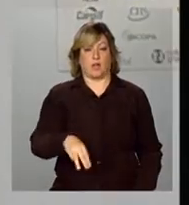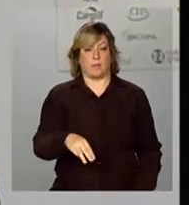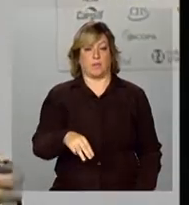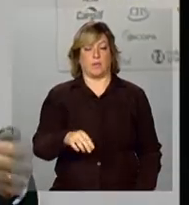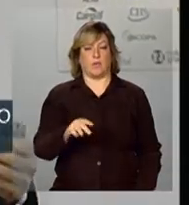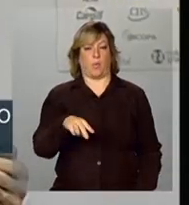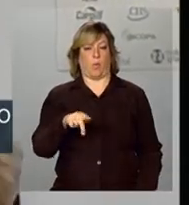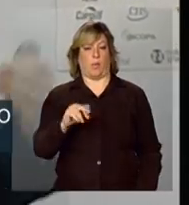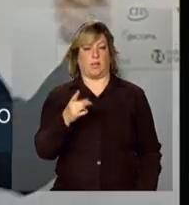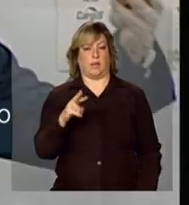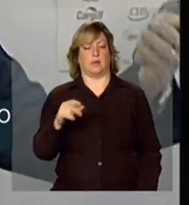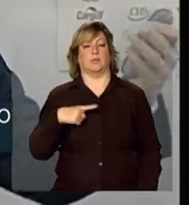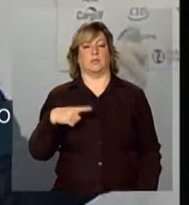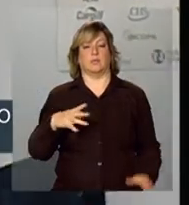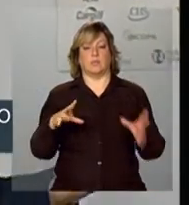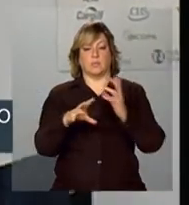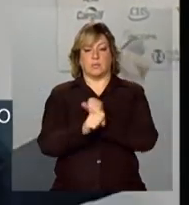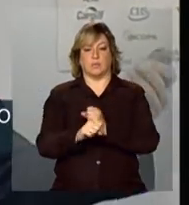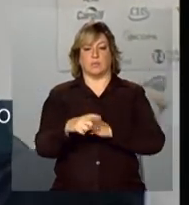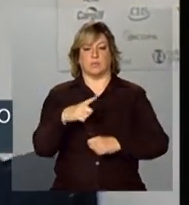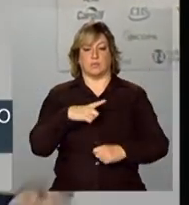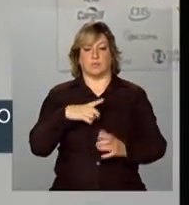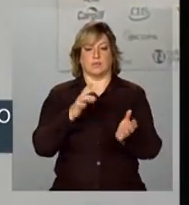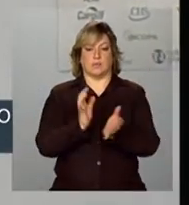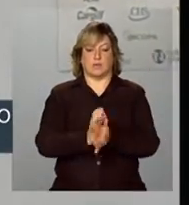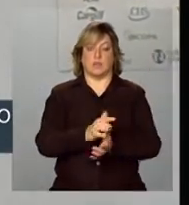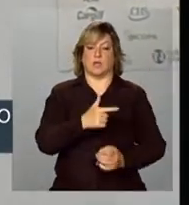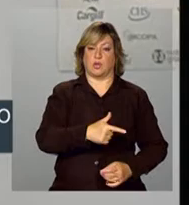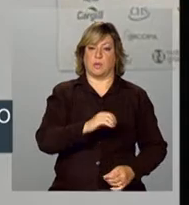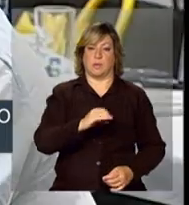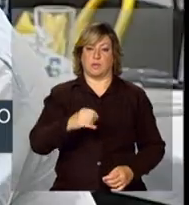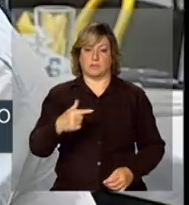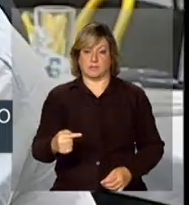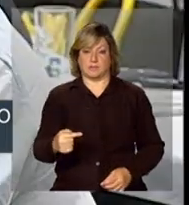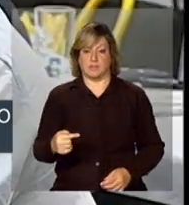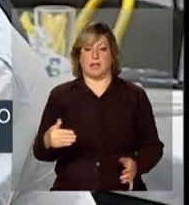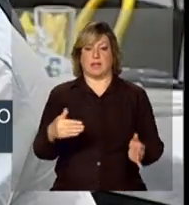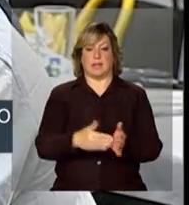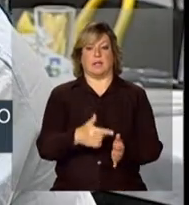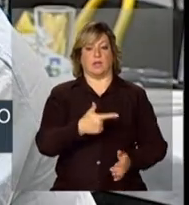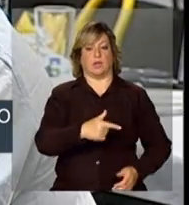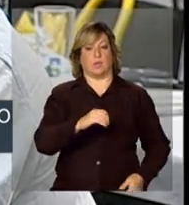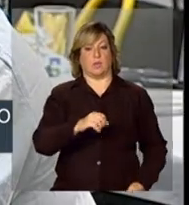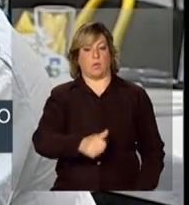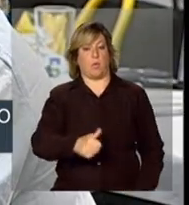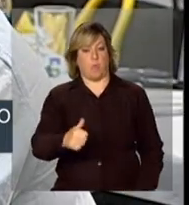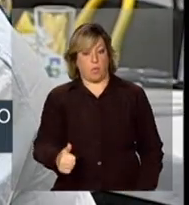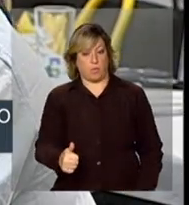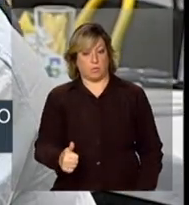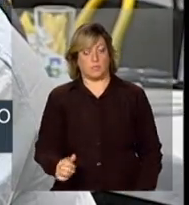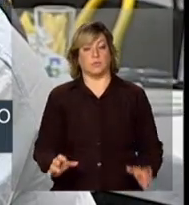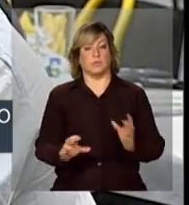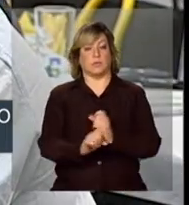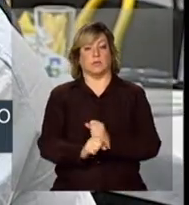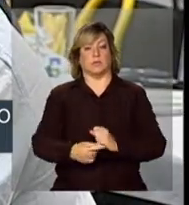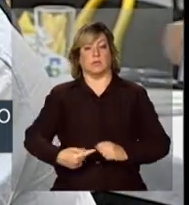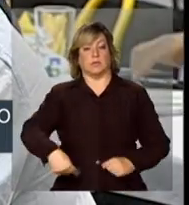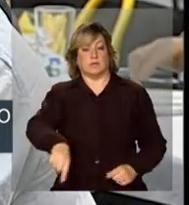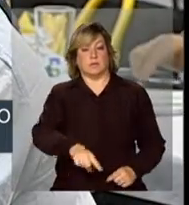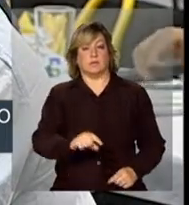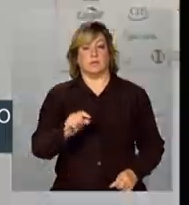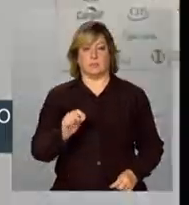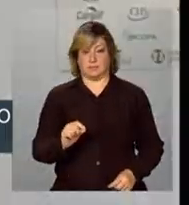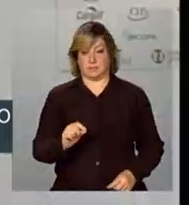quadrados desflorestados acumulados entre 2007 e 2011, dos quais